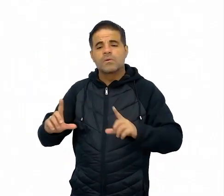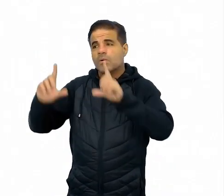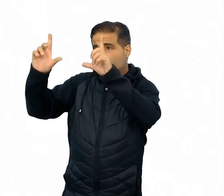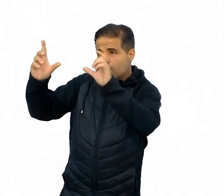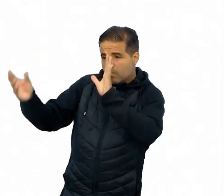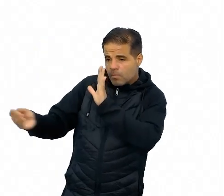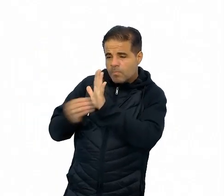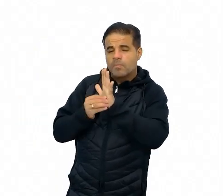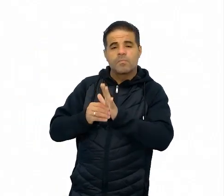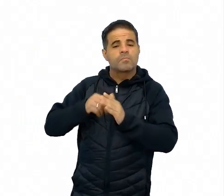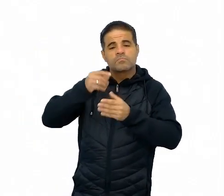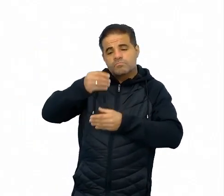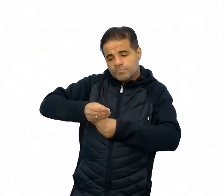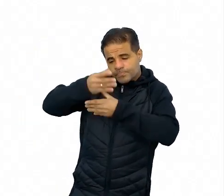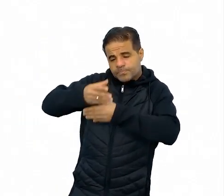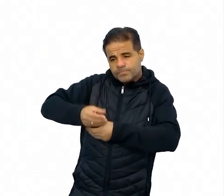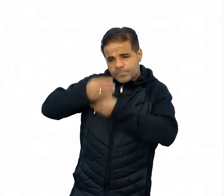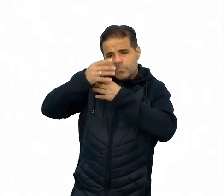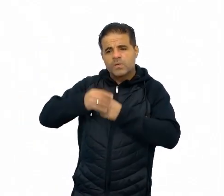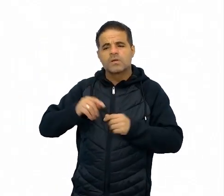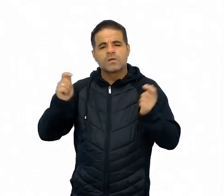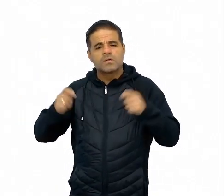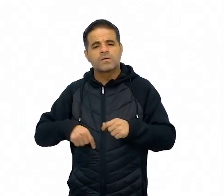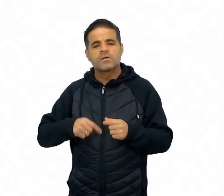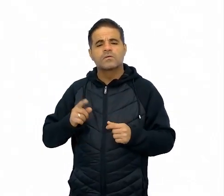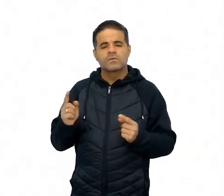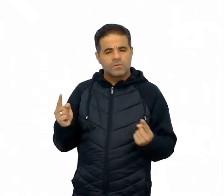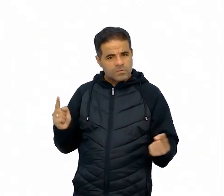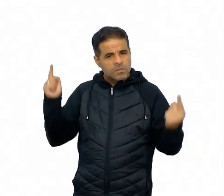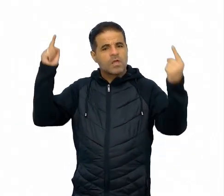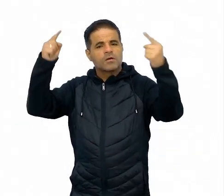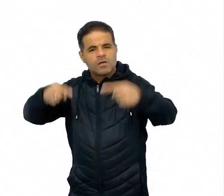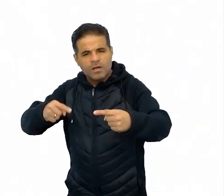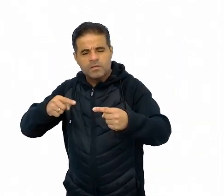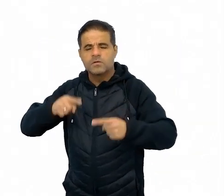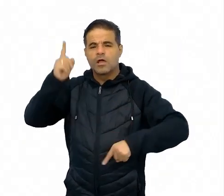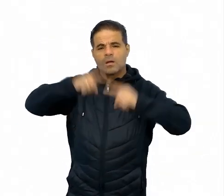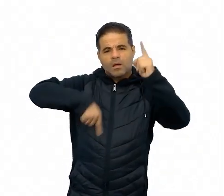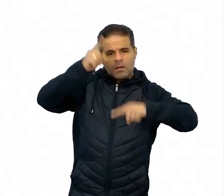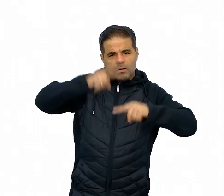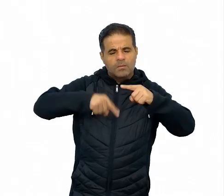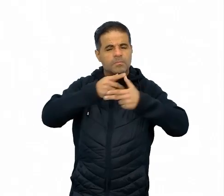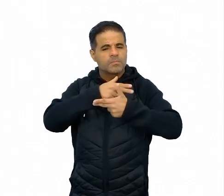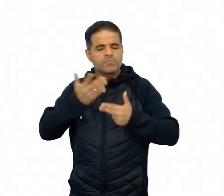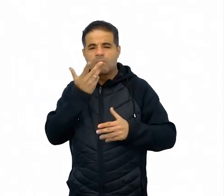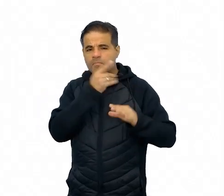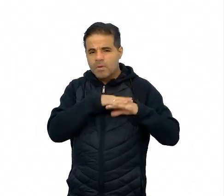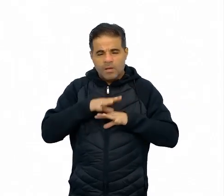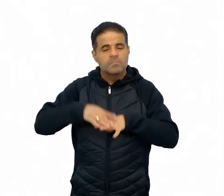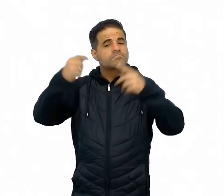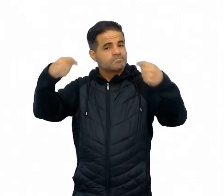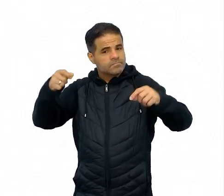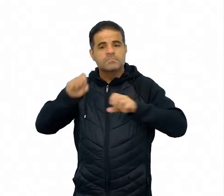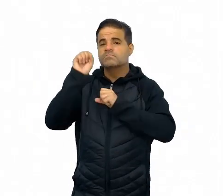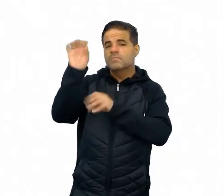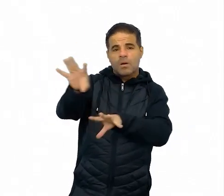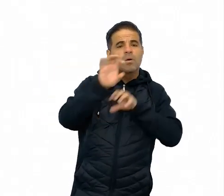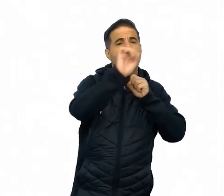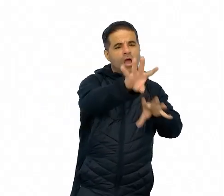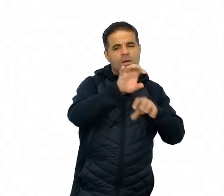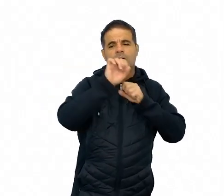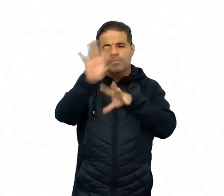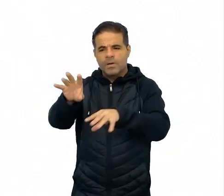gente não pode fazer o chat, mas ao nos depararmos com um objeto matemático que precisamos ensinar,